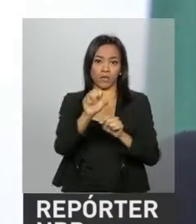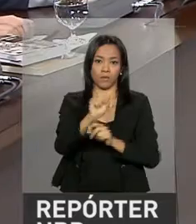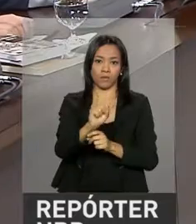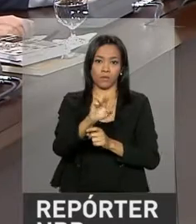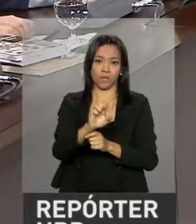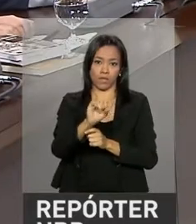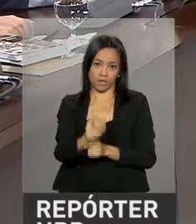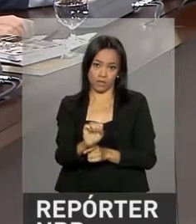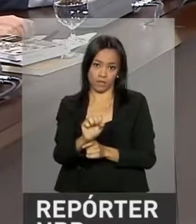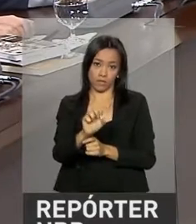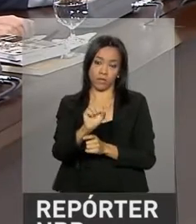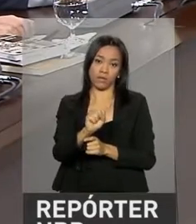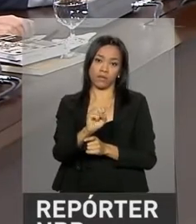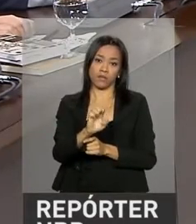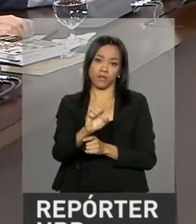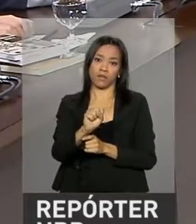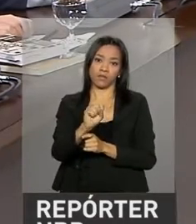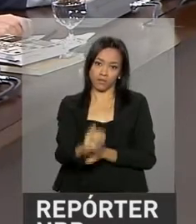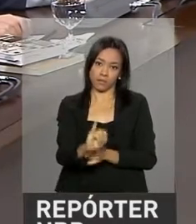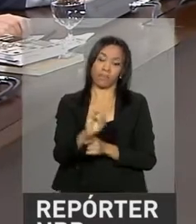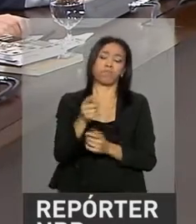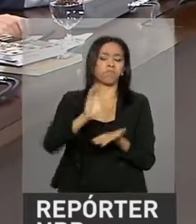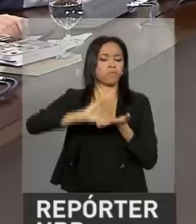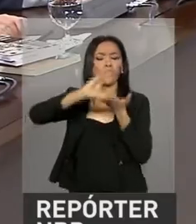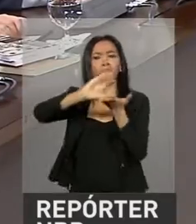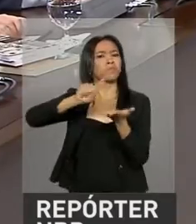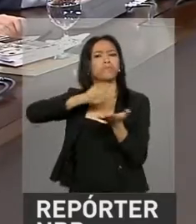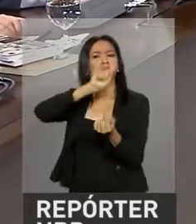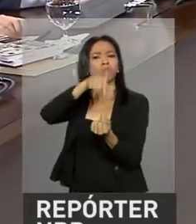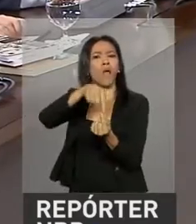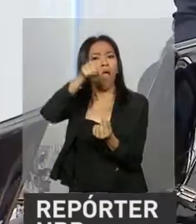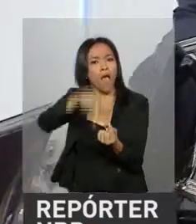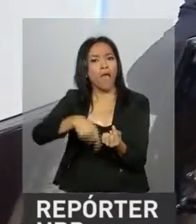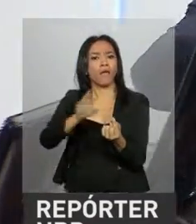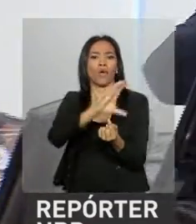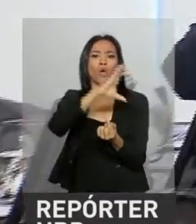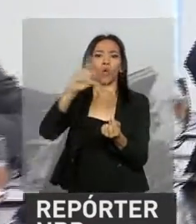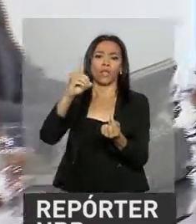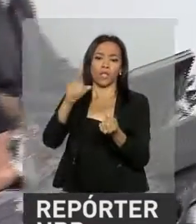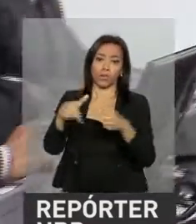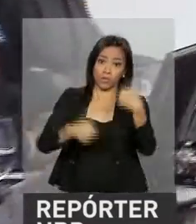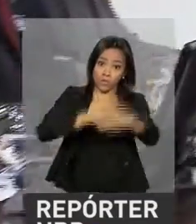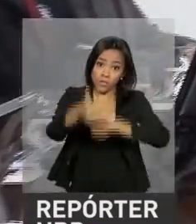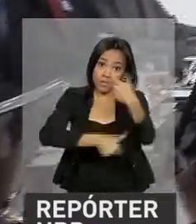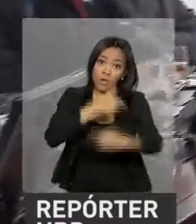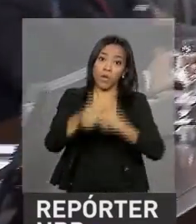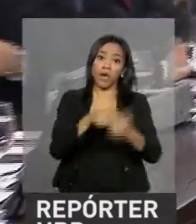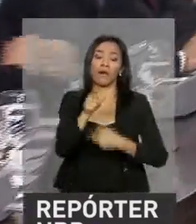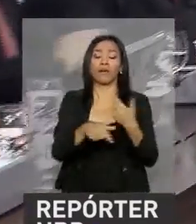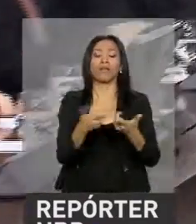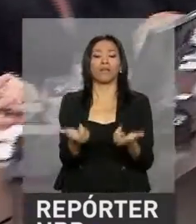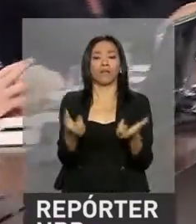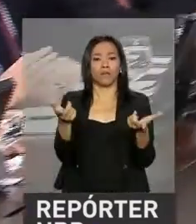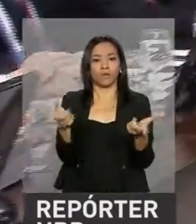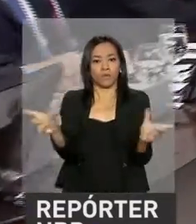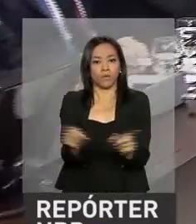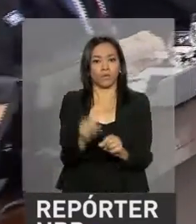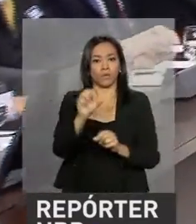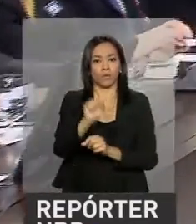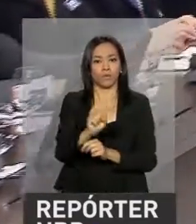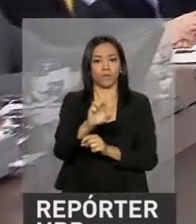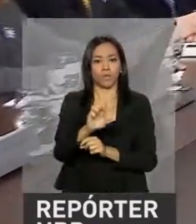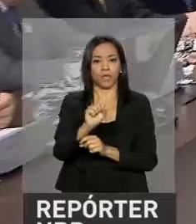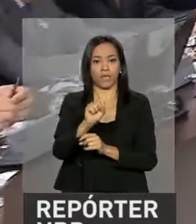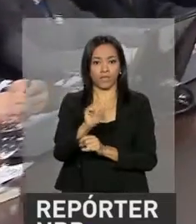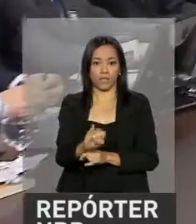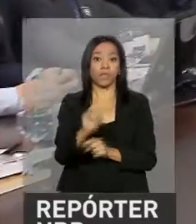o conselho nacional ele é responsável por coordenar as ações e os programas do sesi e também por fiscalizar os orçamentos